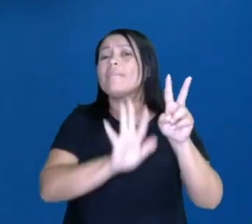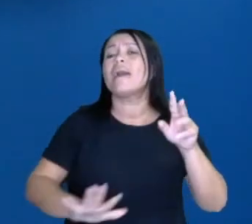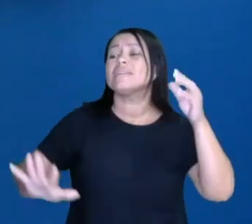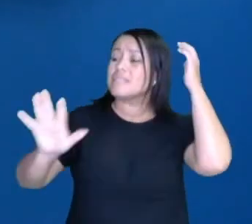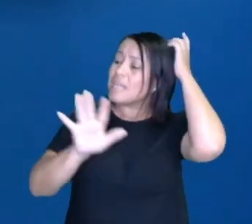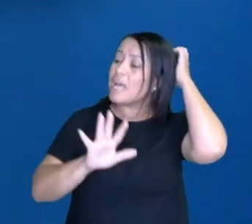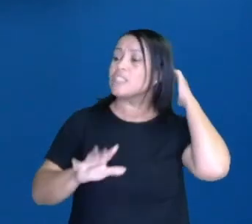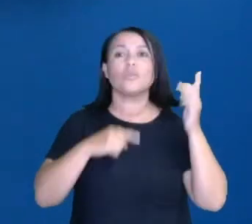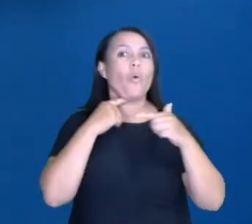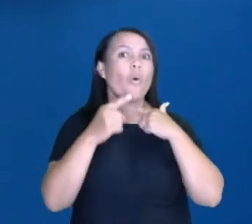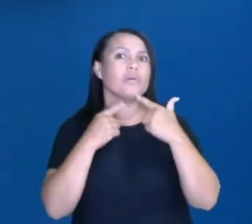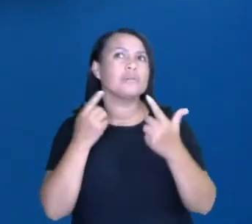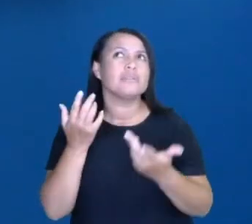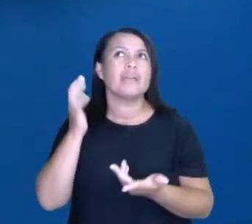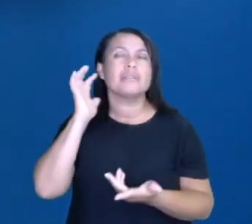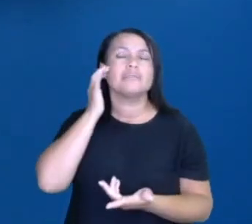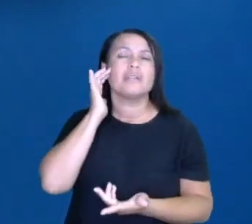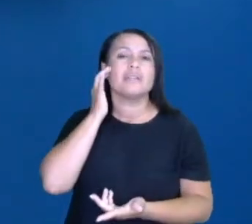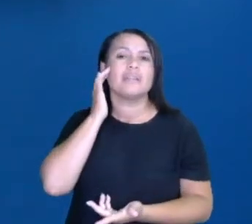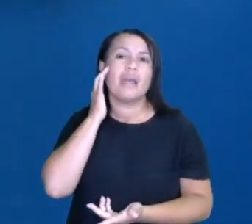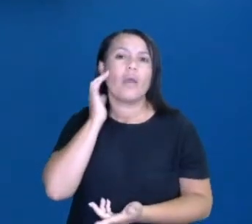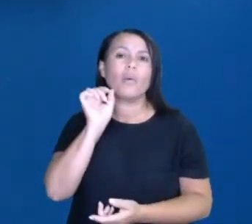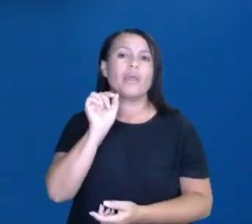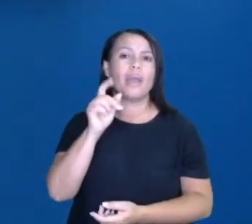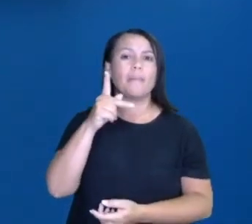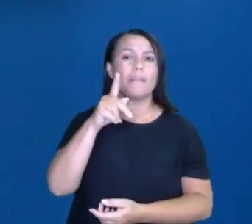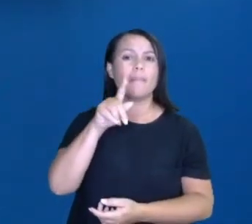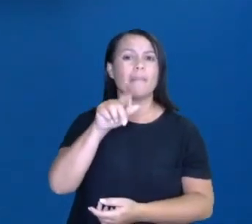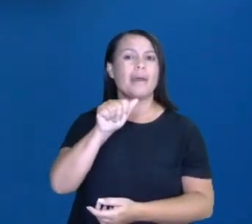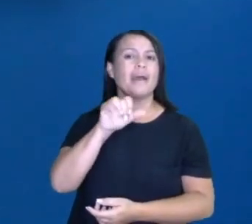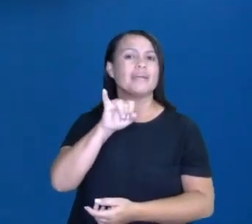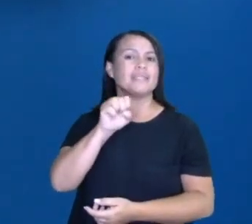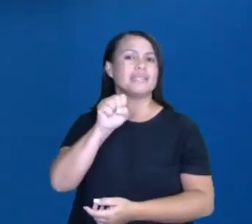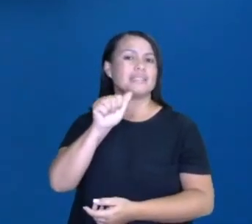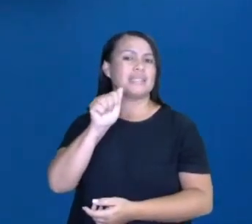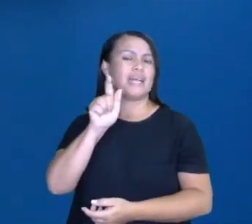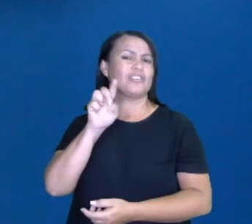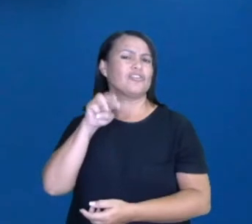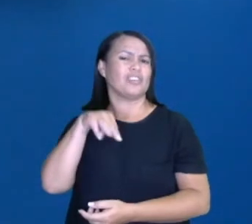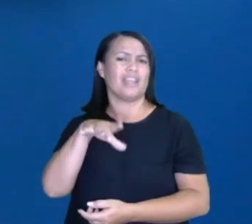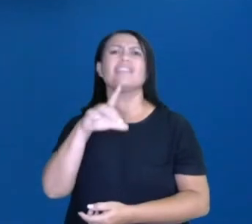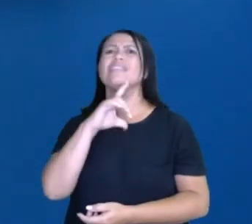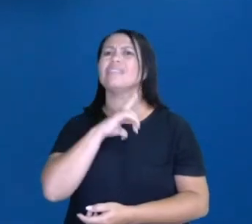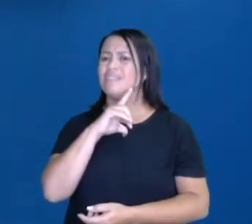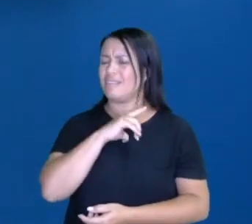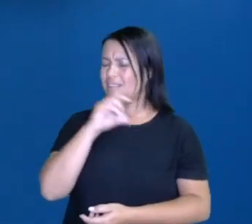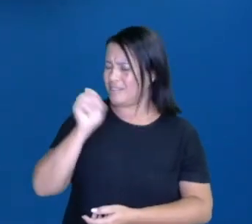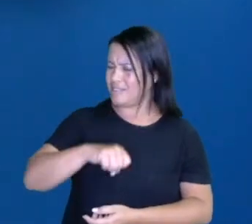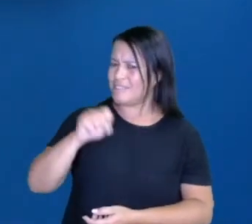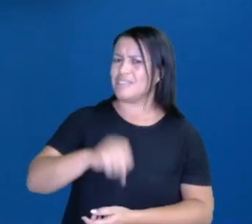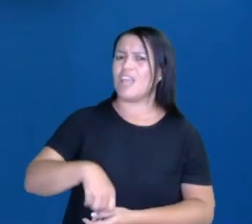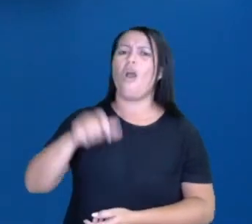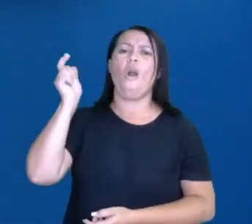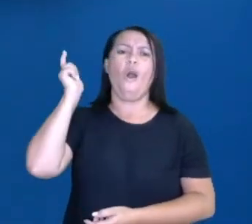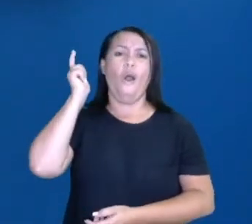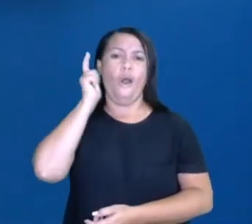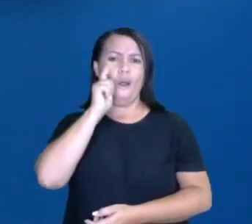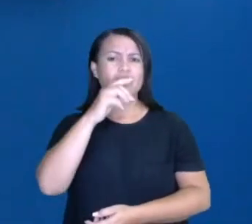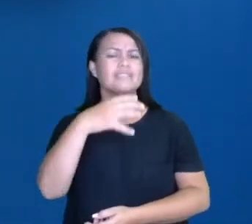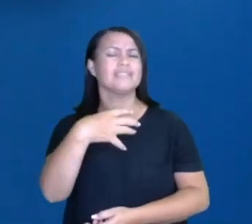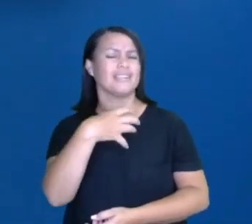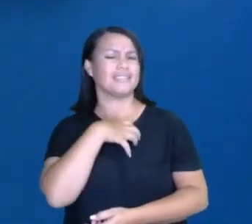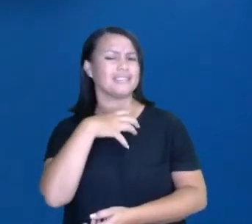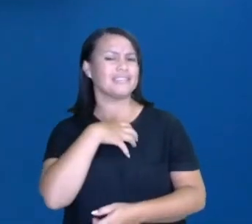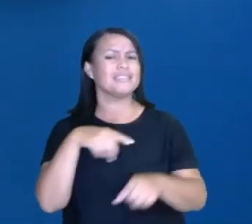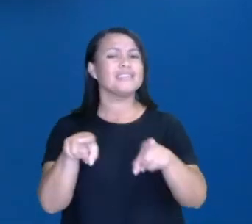consegue ter noção de paisagem? Olha o dedinho, ó, não. Ele também consegue ter essa